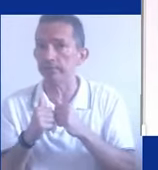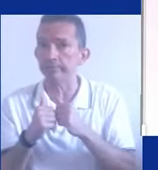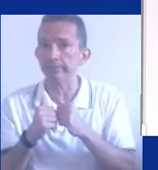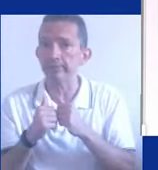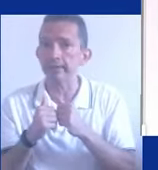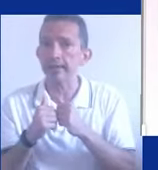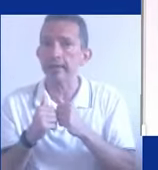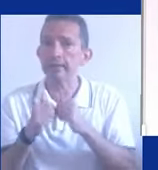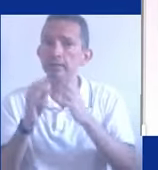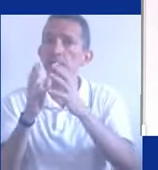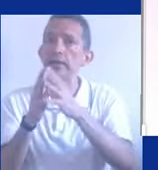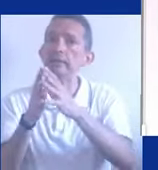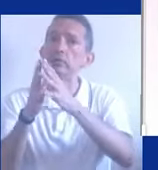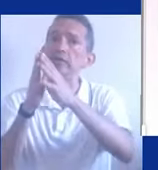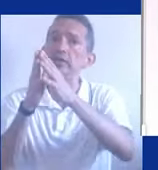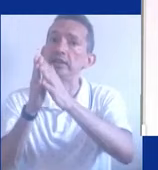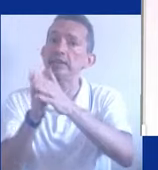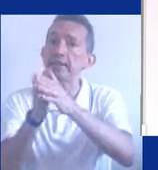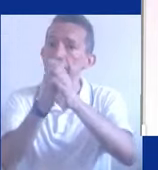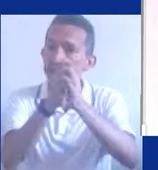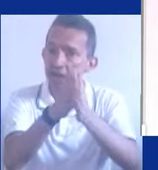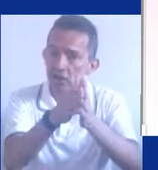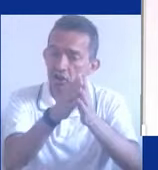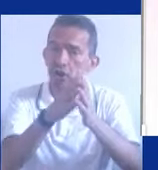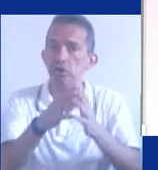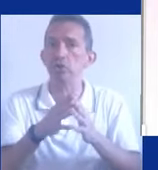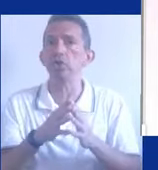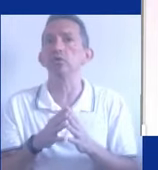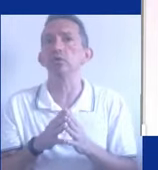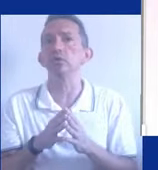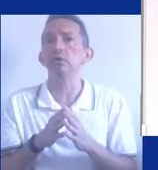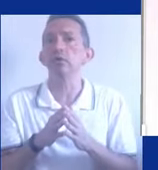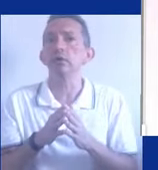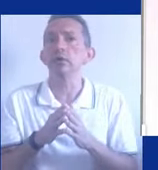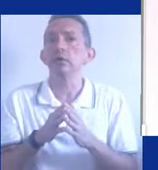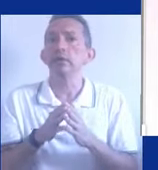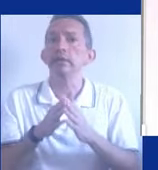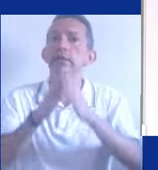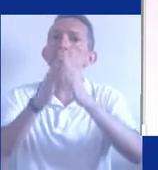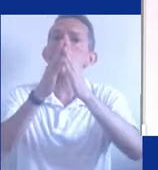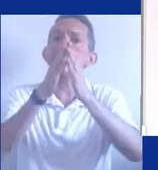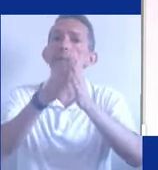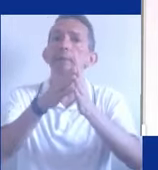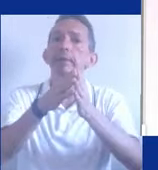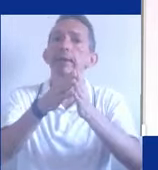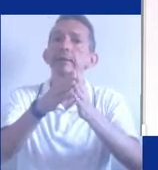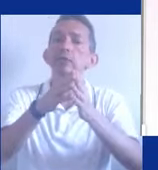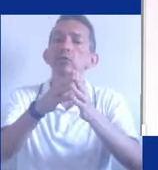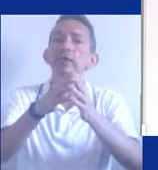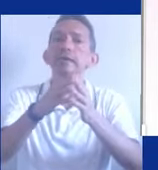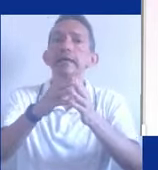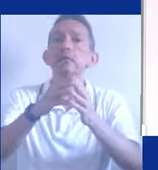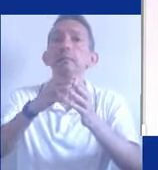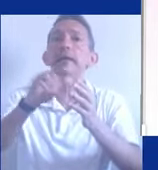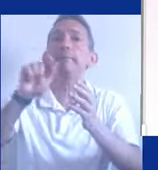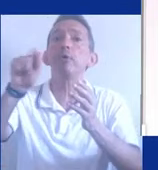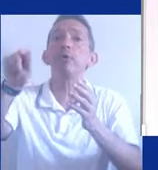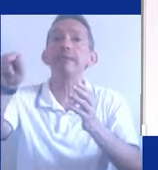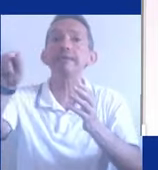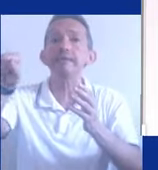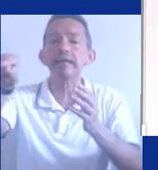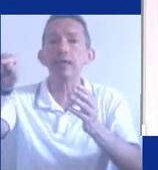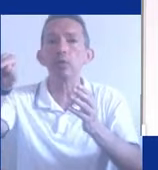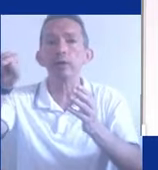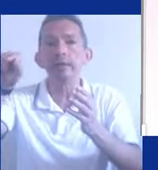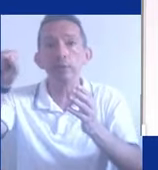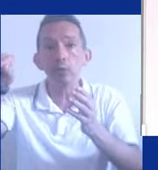isso. Essas proteínas que são sintetizadas neste retículo, não são para ser utilizado pela